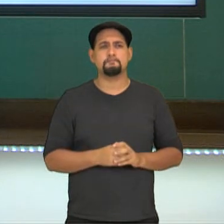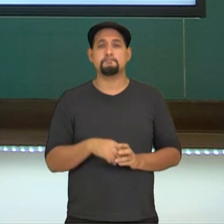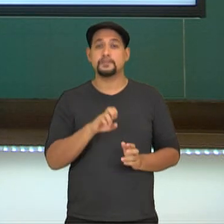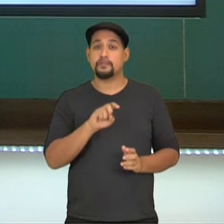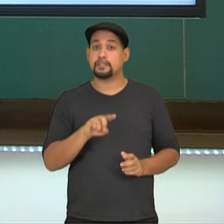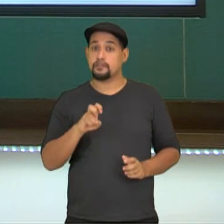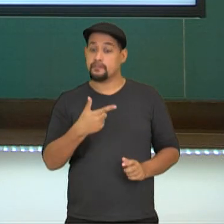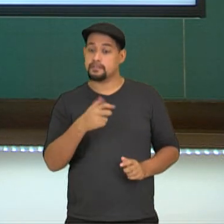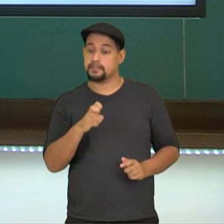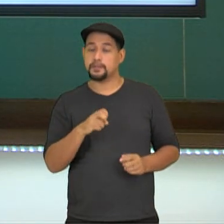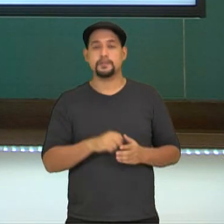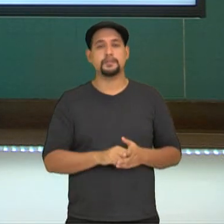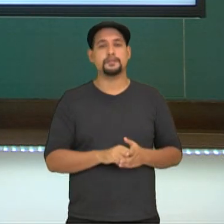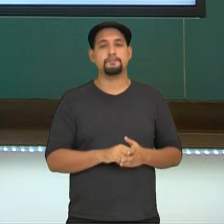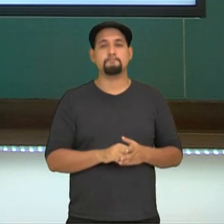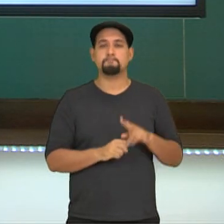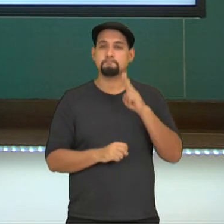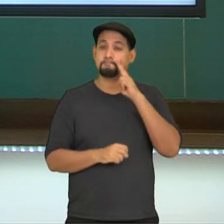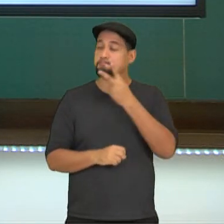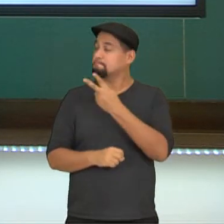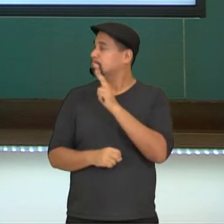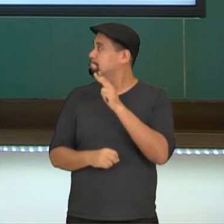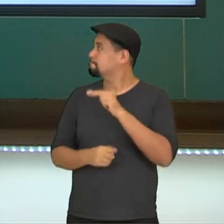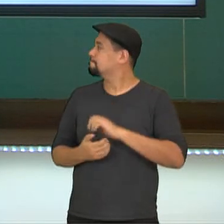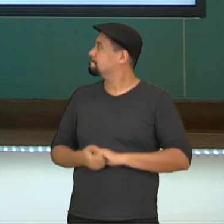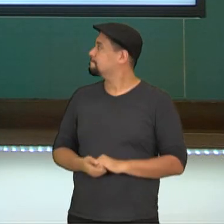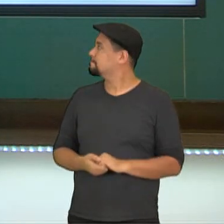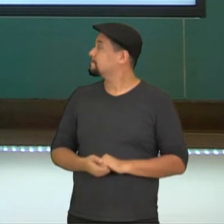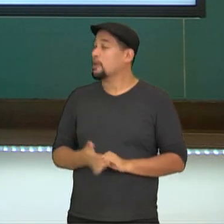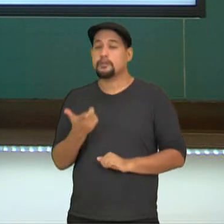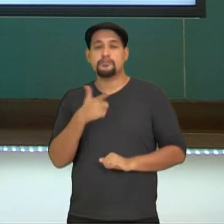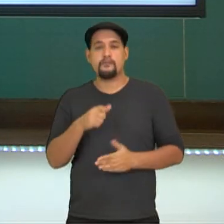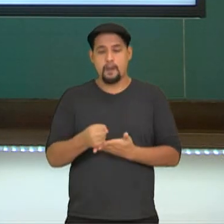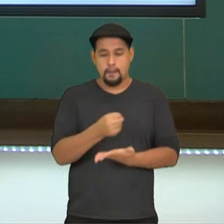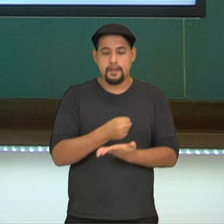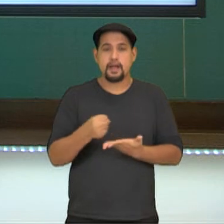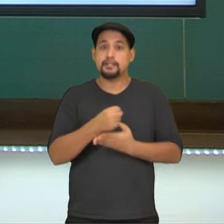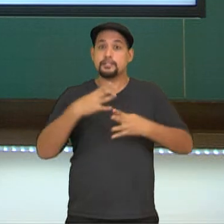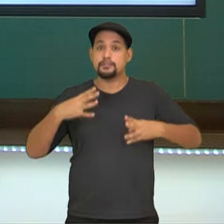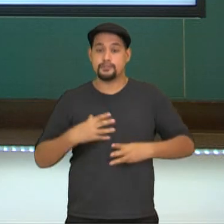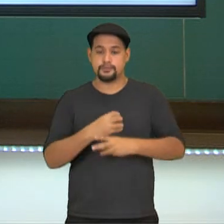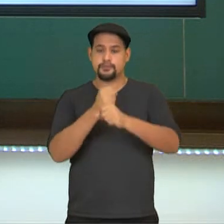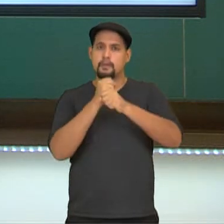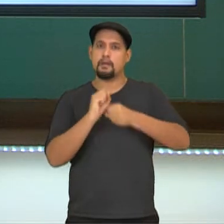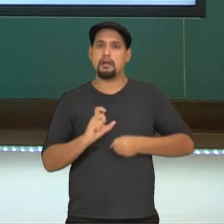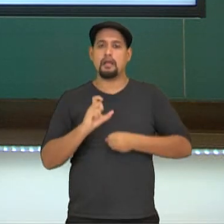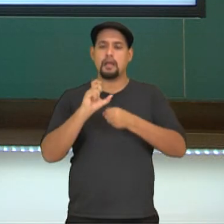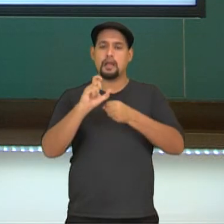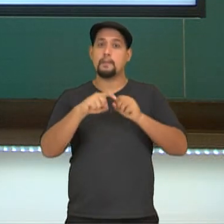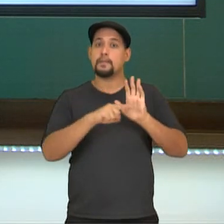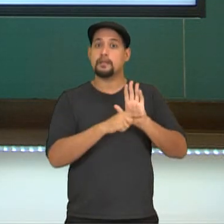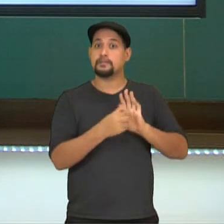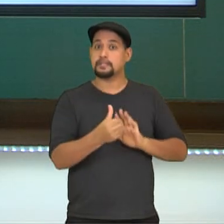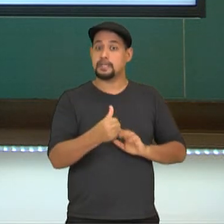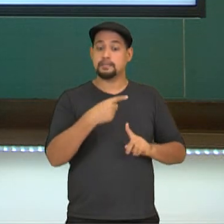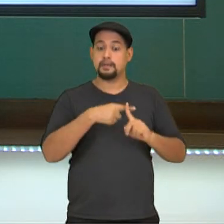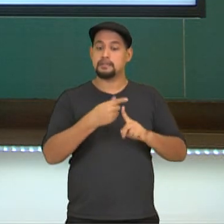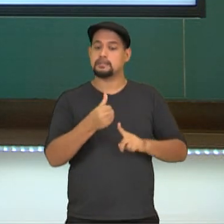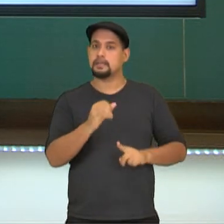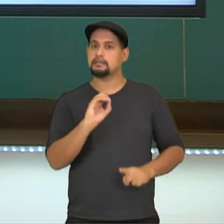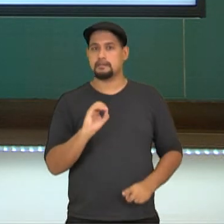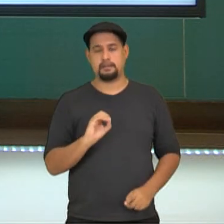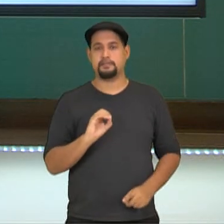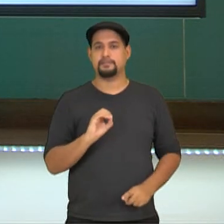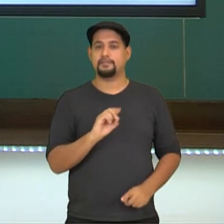25, 10 elevado a menos 6 vezes 10 elevado a sexta, repete a base, soma os expoentes, menos 6 mais 6,